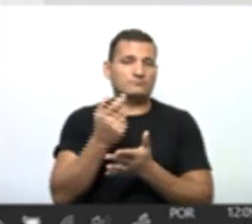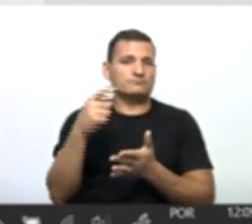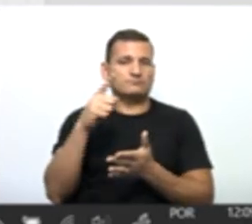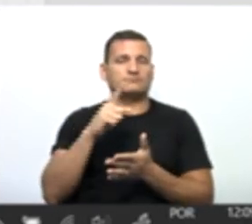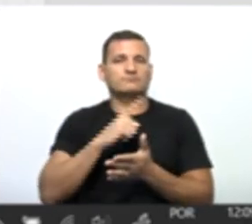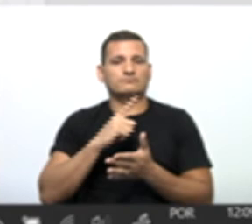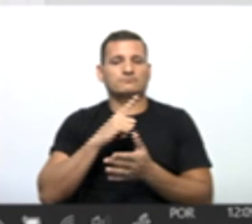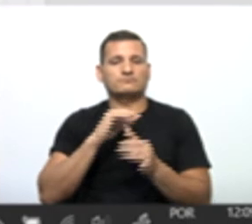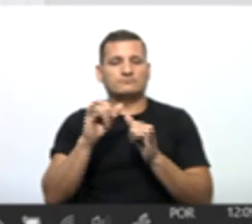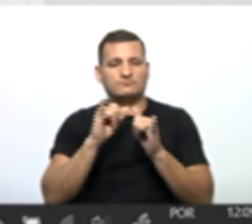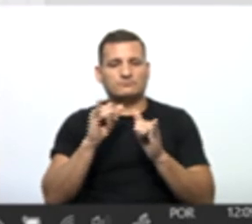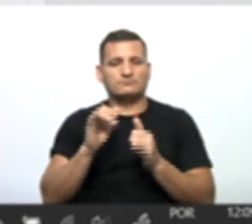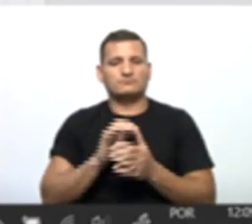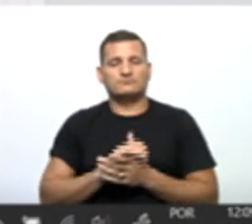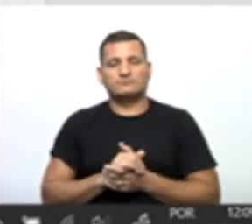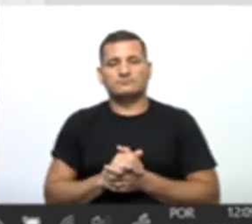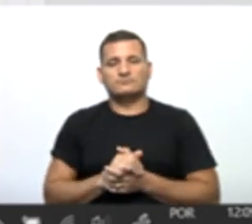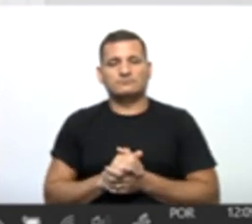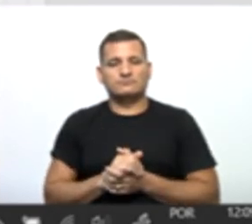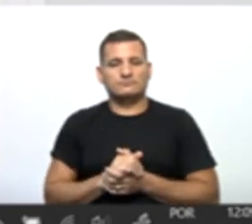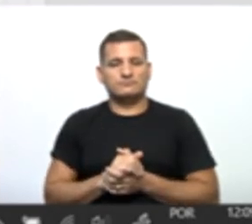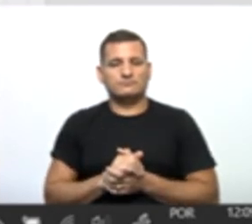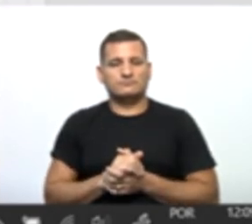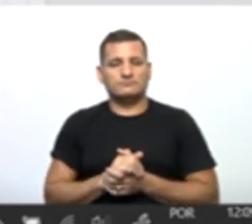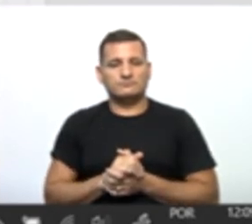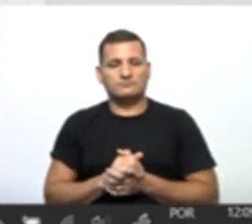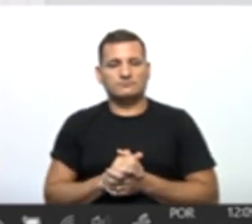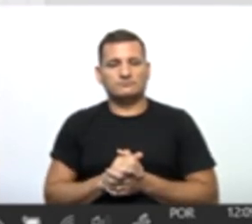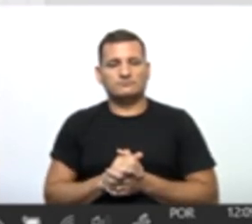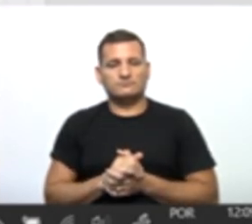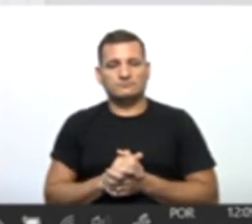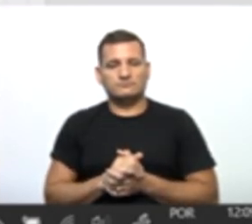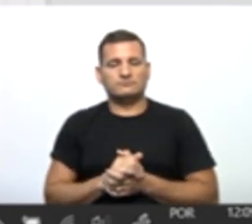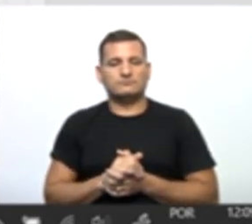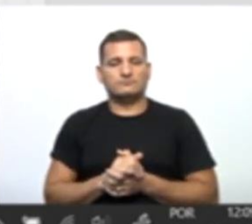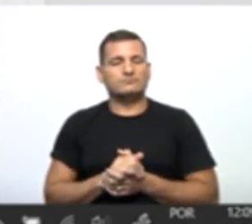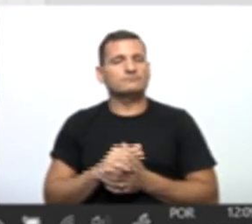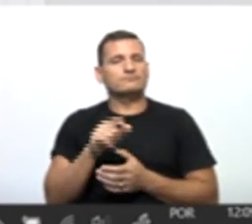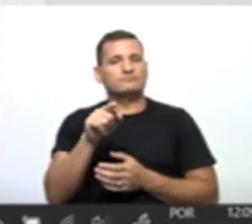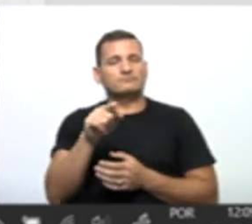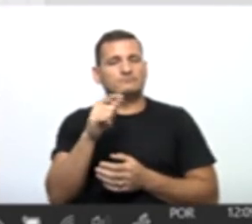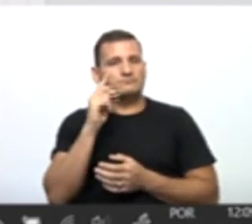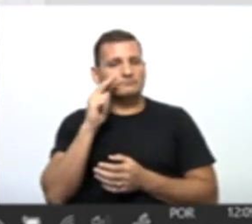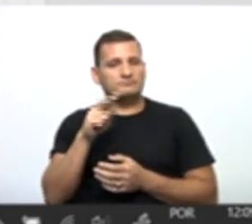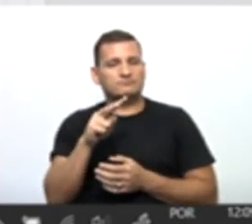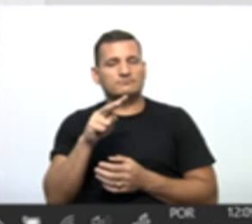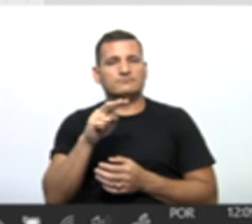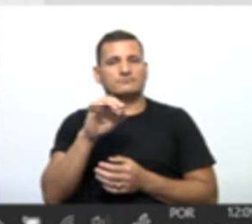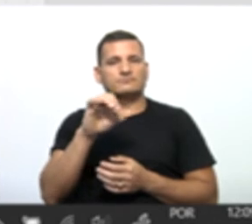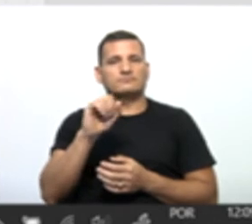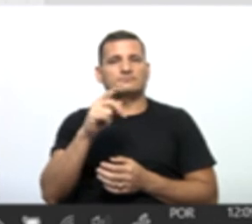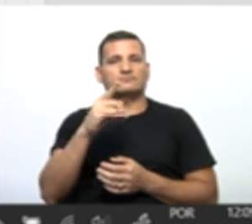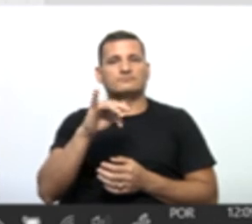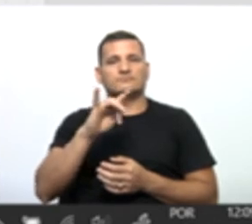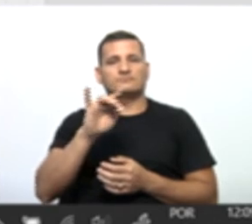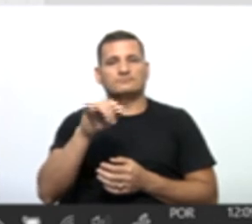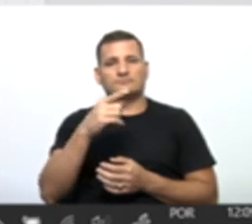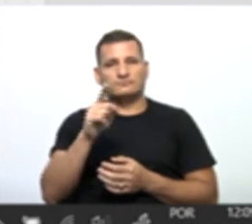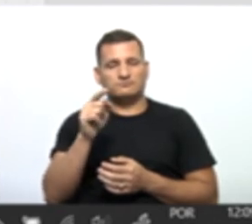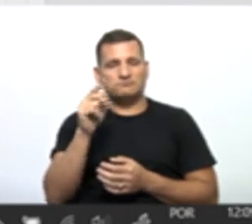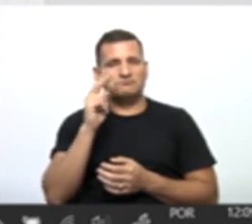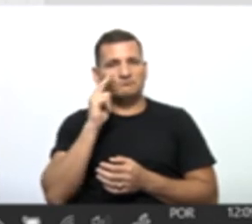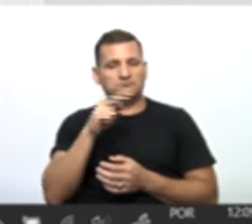informações. Olha aí, gente, ó, que bacana. Aqui eu já consigo ver o pessoal de Espigão, que eles tiveram uma base, né? Olha aí, que